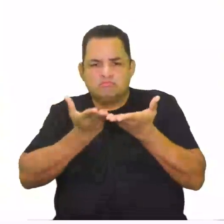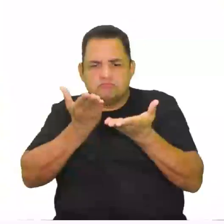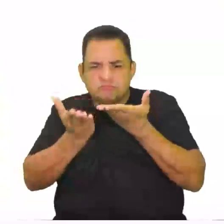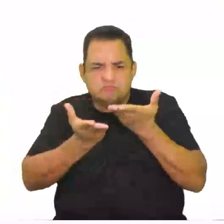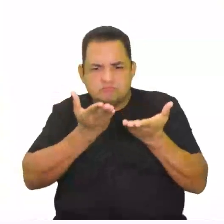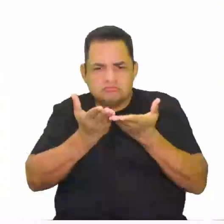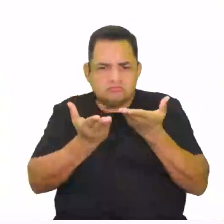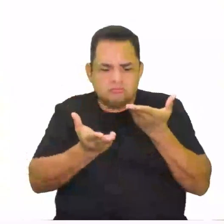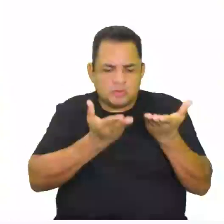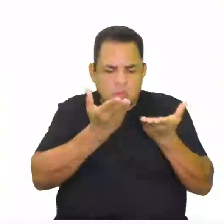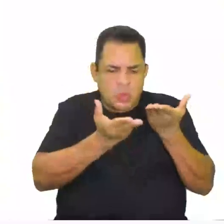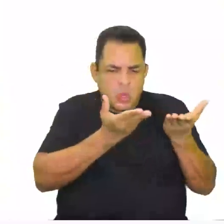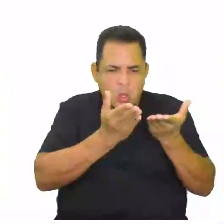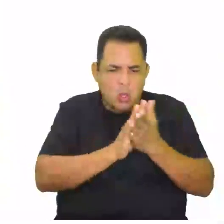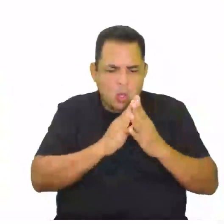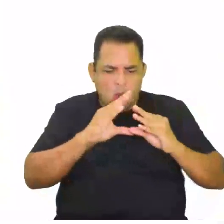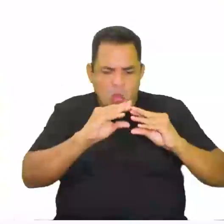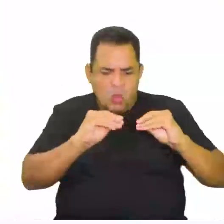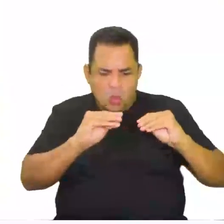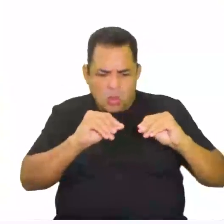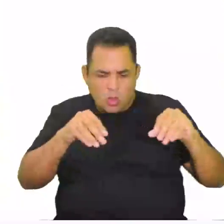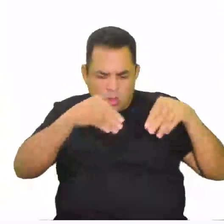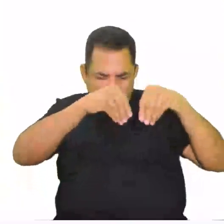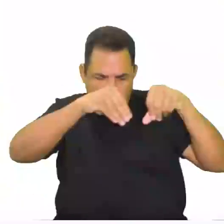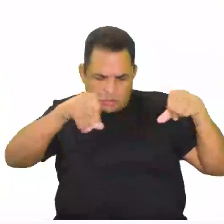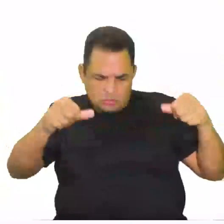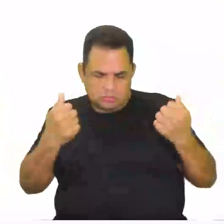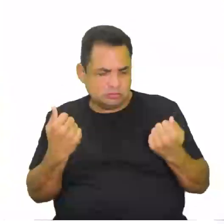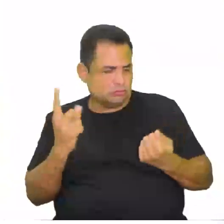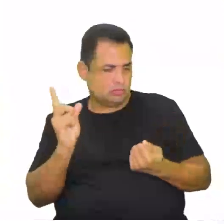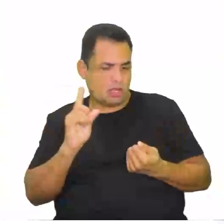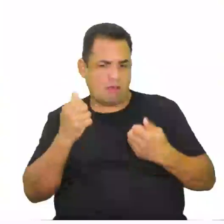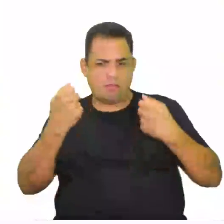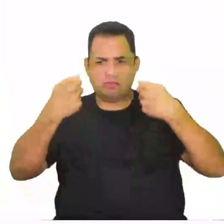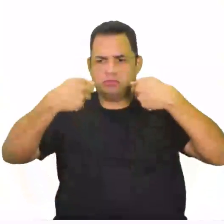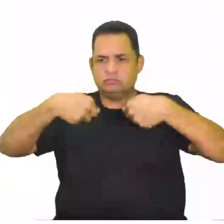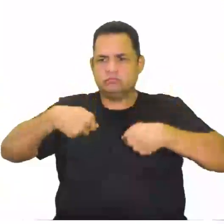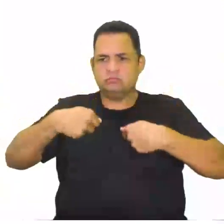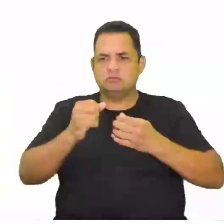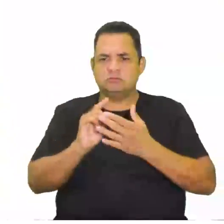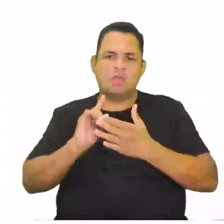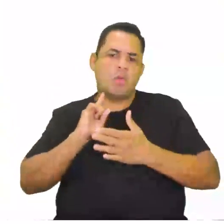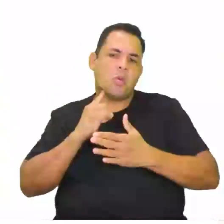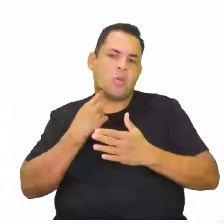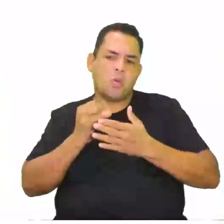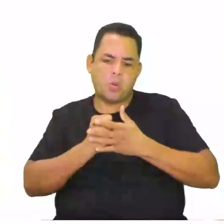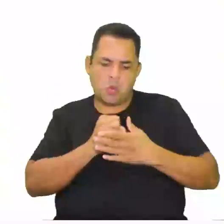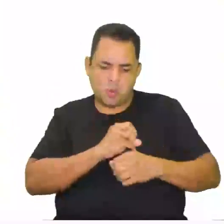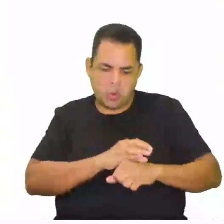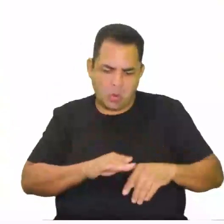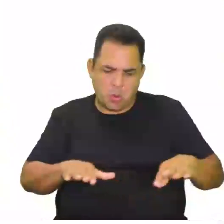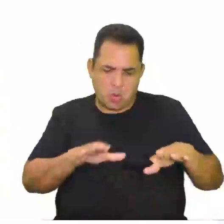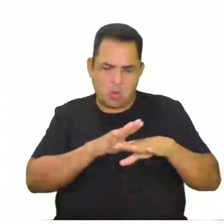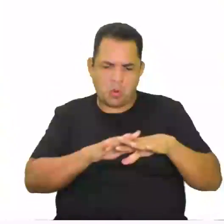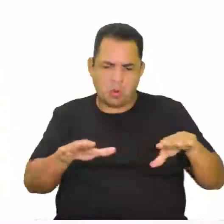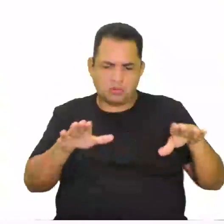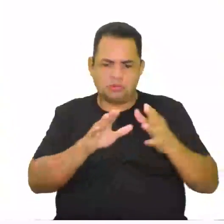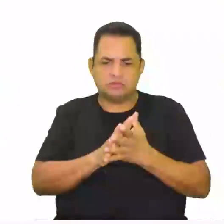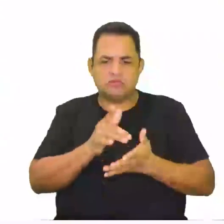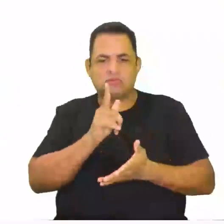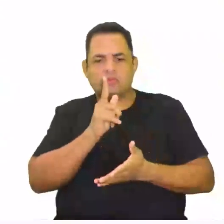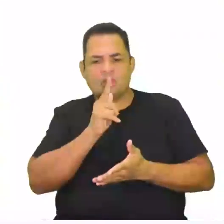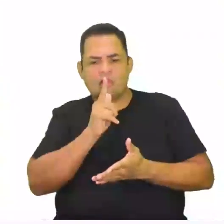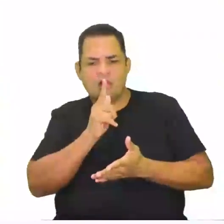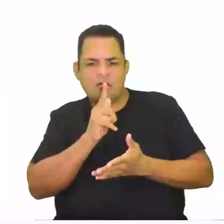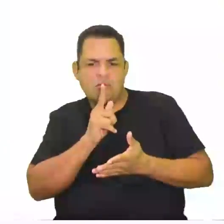para o solo e não permite a contaminação nem do solo, nem dos afluentes